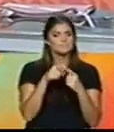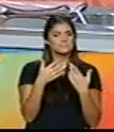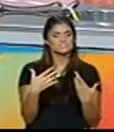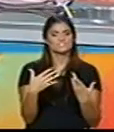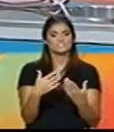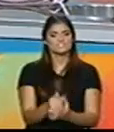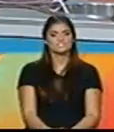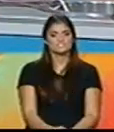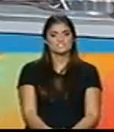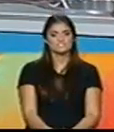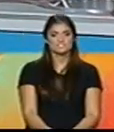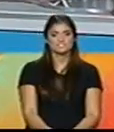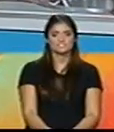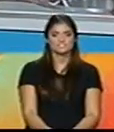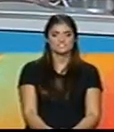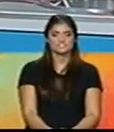assim.